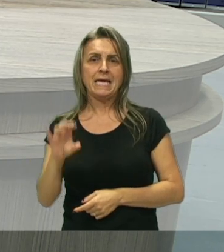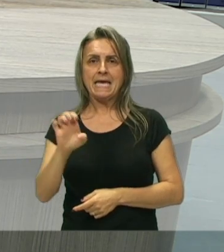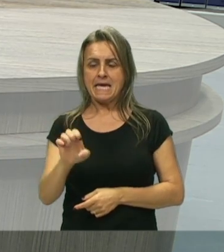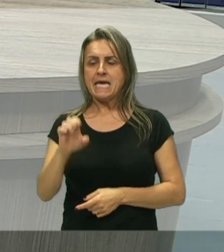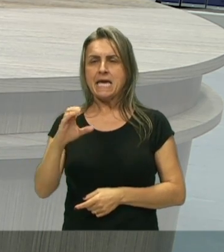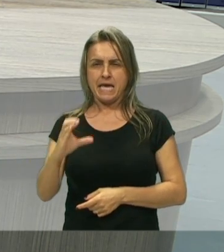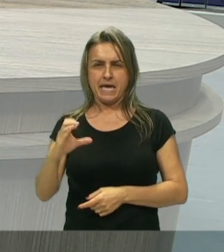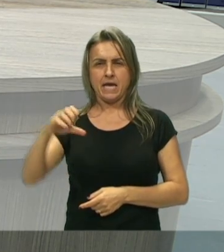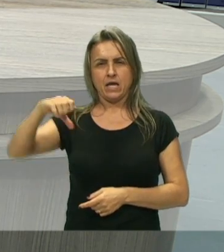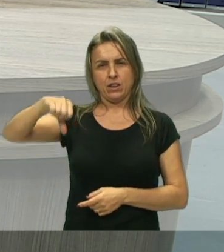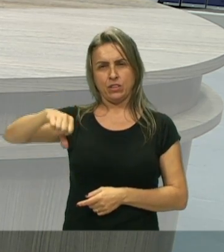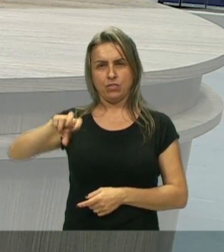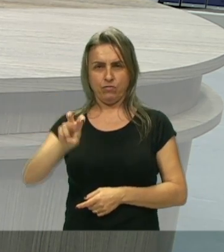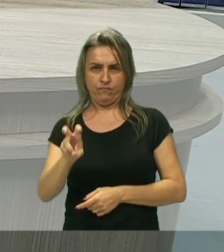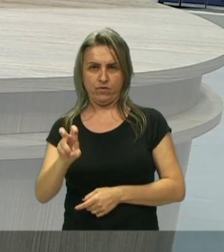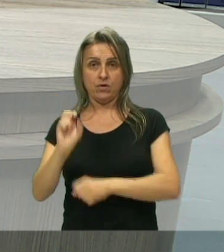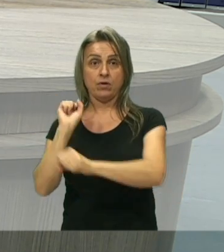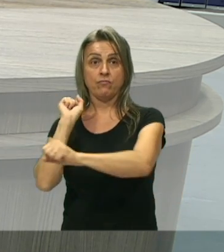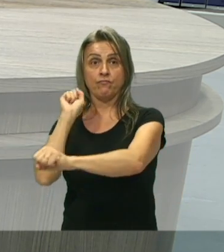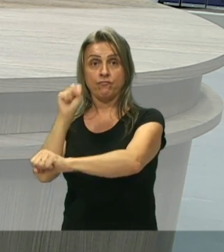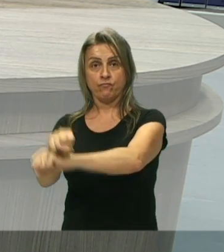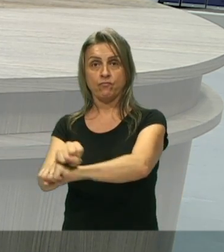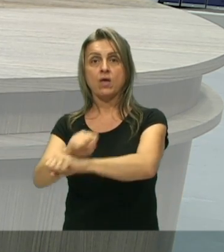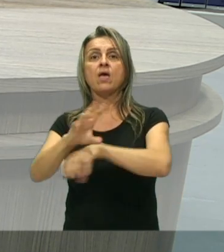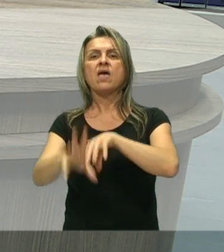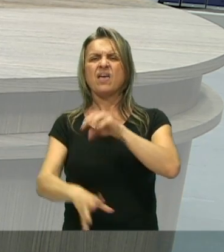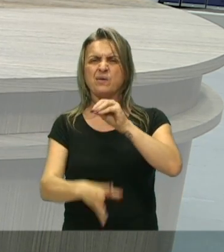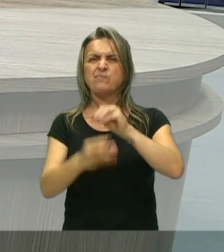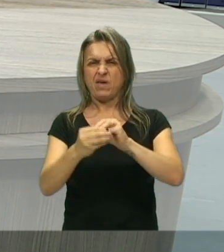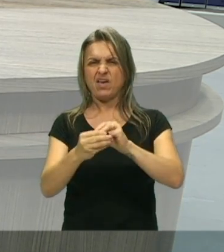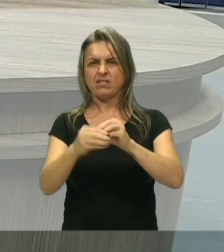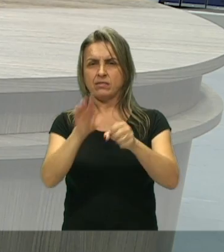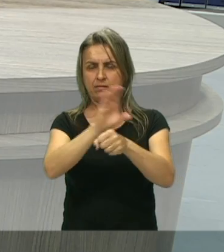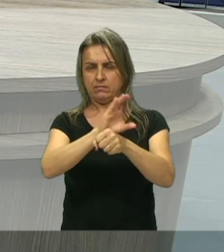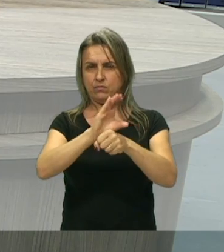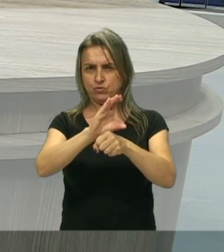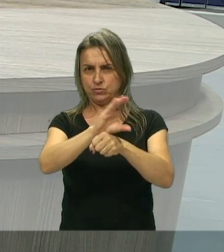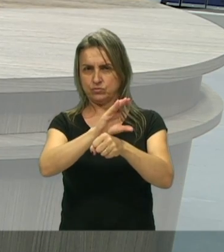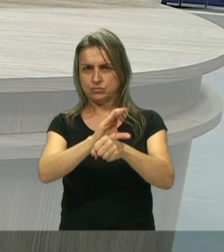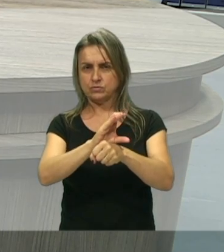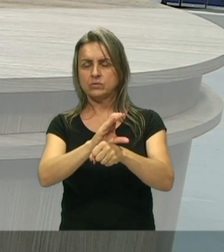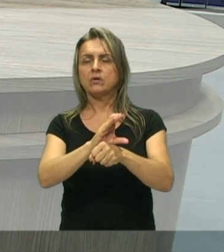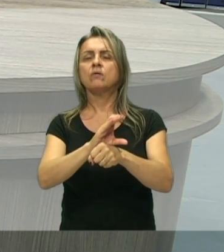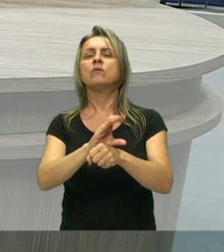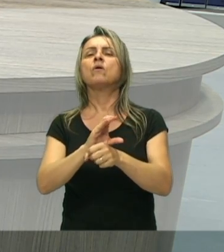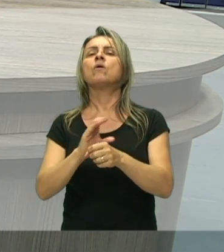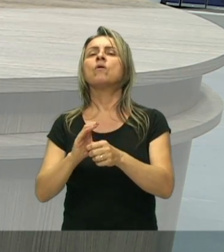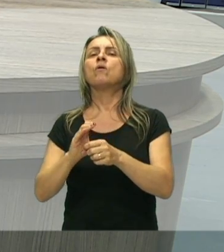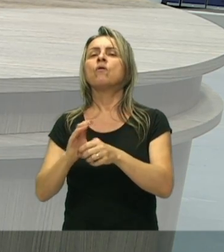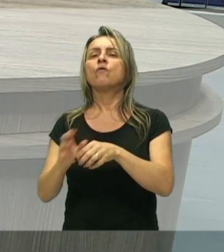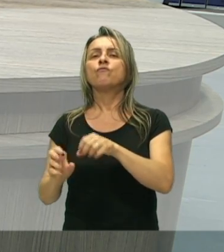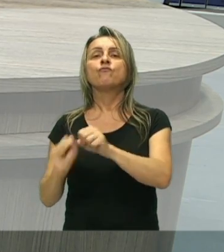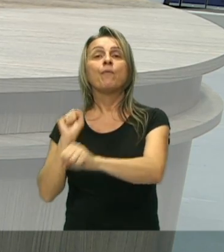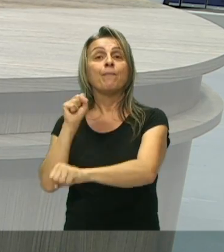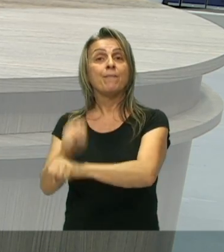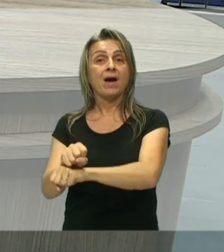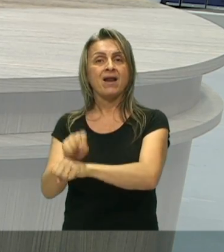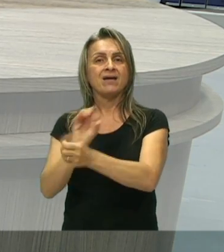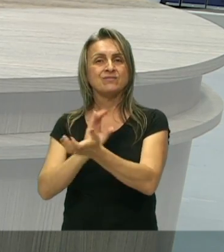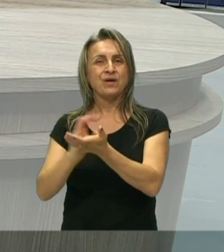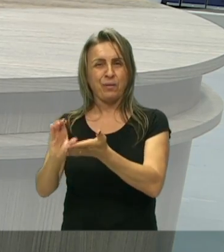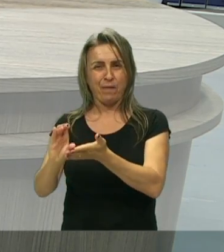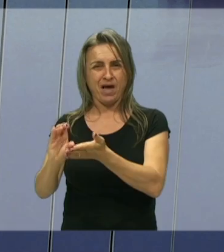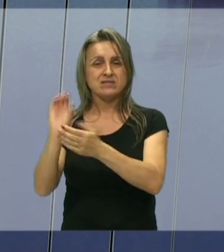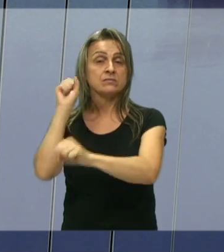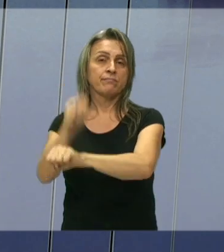95, foi congelado... Emenda constitucional. Foi emenda constitucional 95, foram congelados os repasses, não só